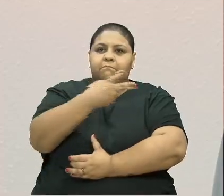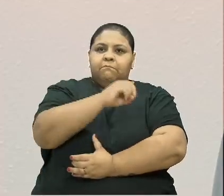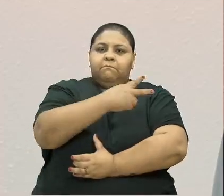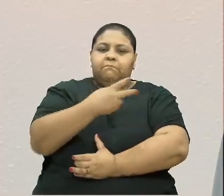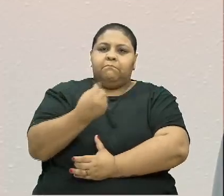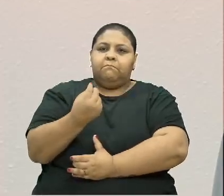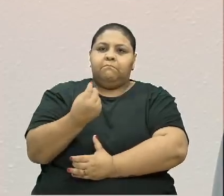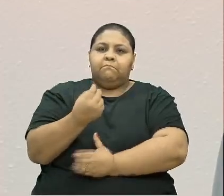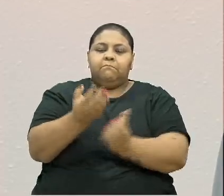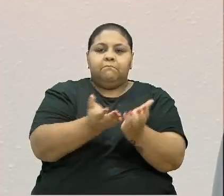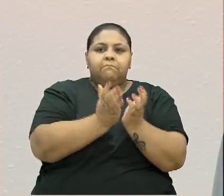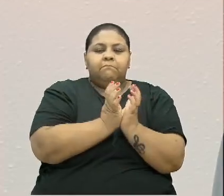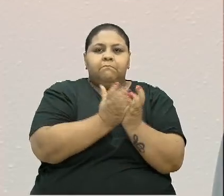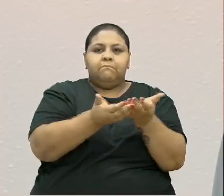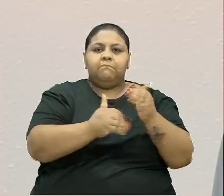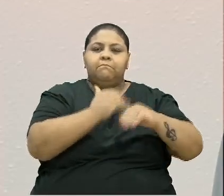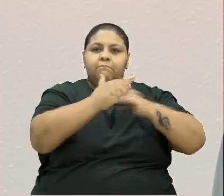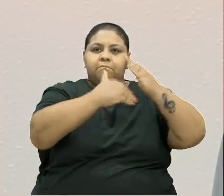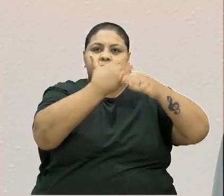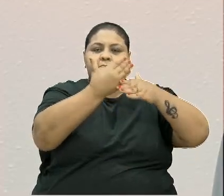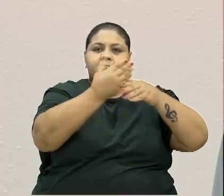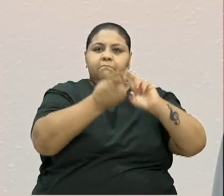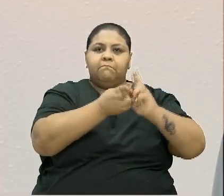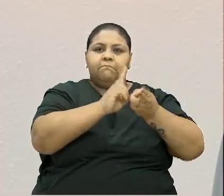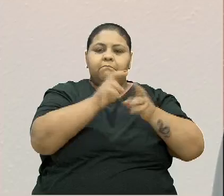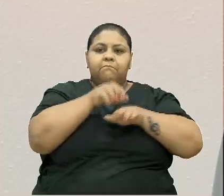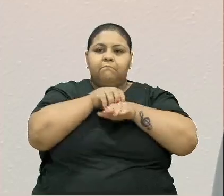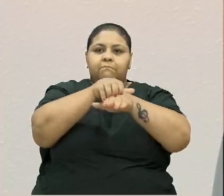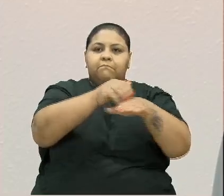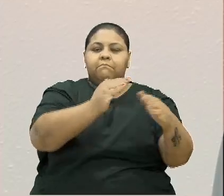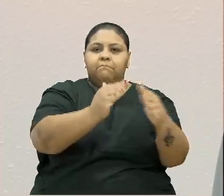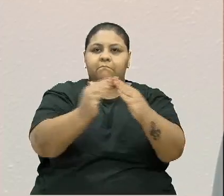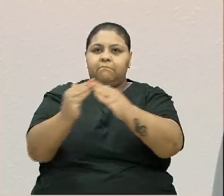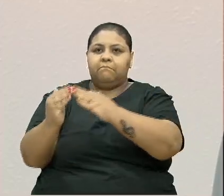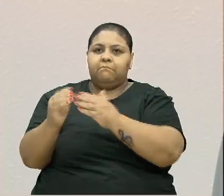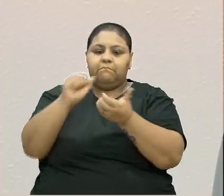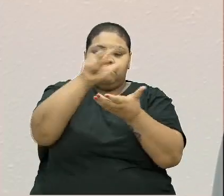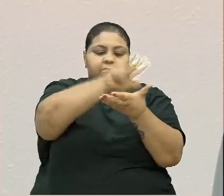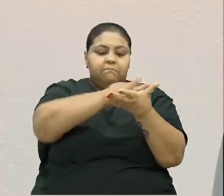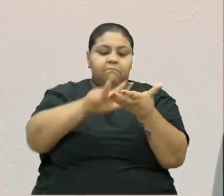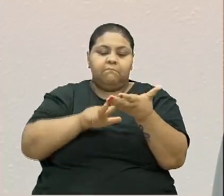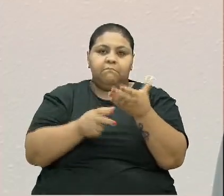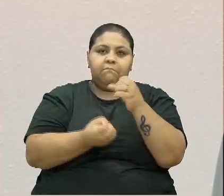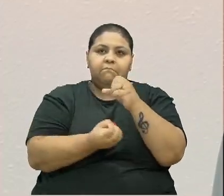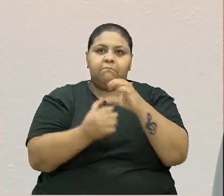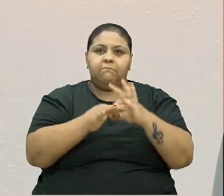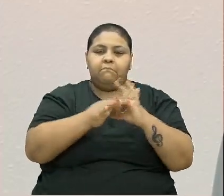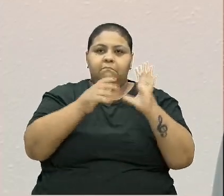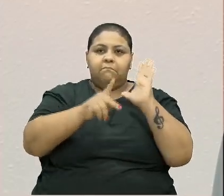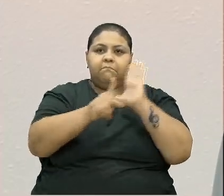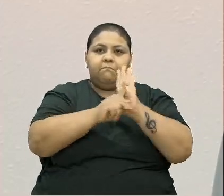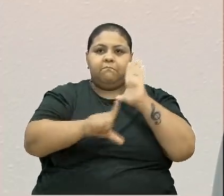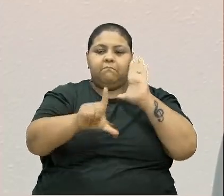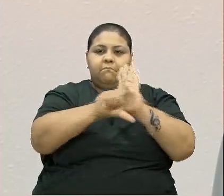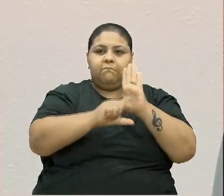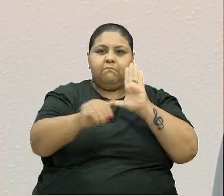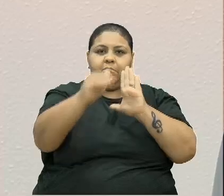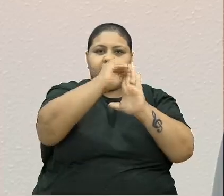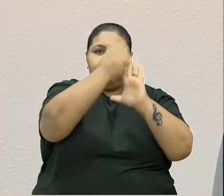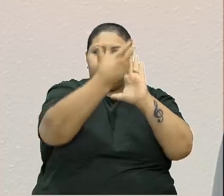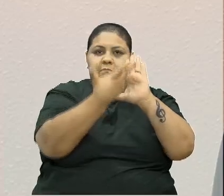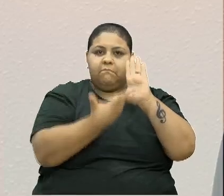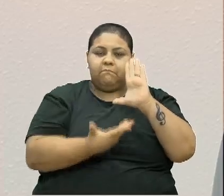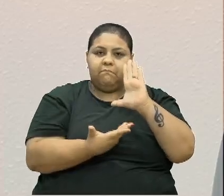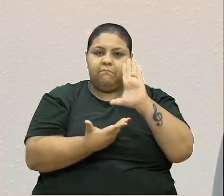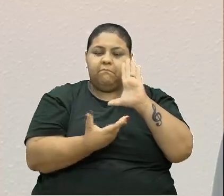173/2024. Recebe esta Comissão de Desenvolvimento Urbano, Transporte e Habitação, SEDUT, para análise e parecer do projeto de lei